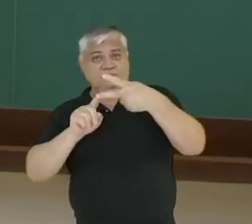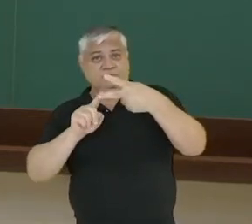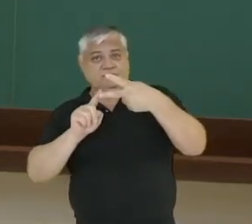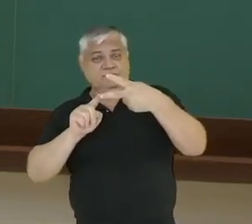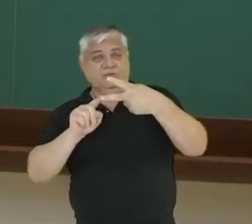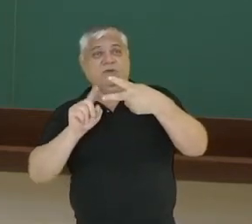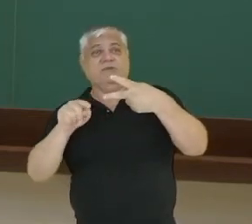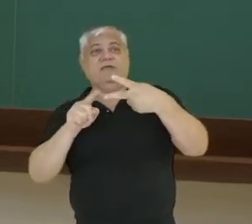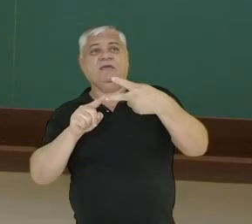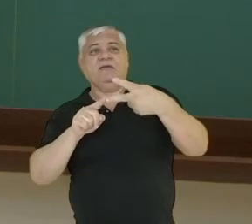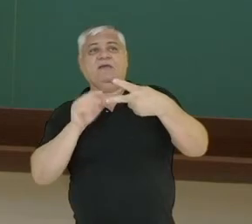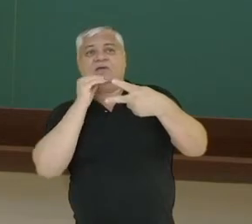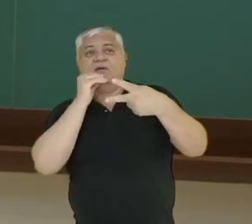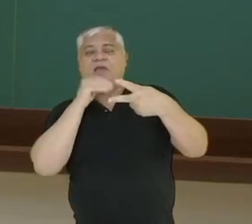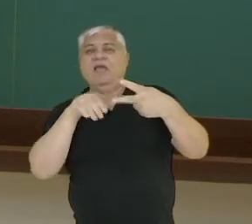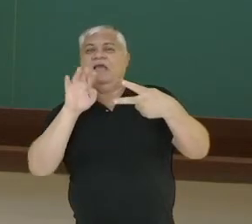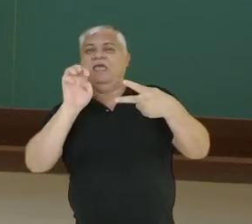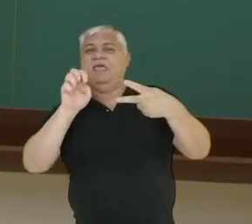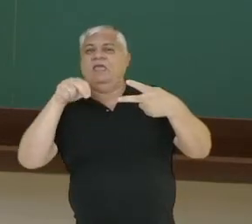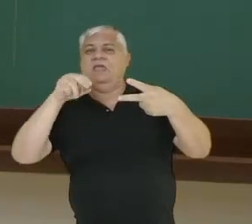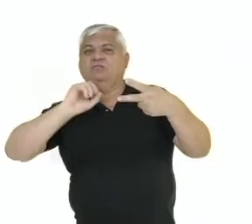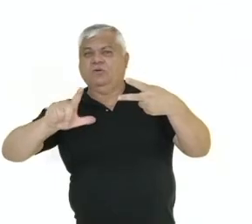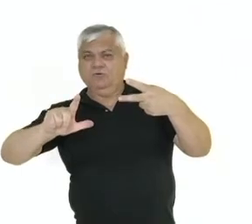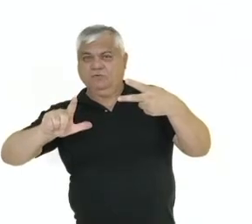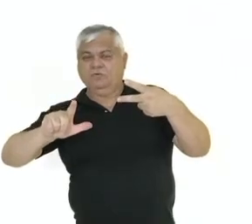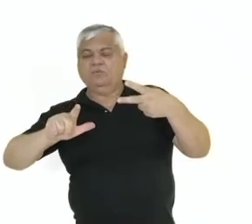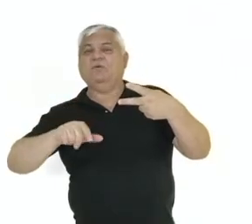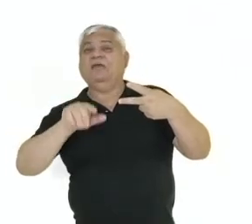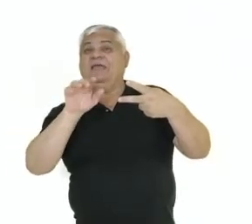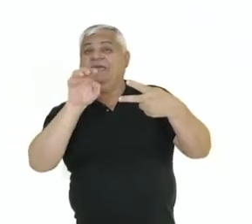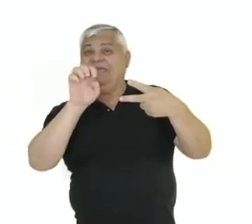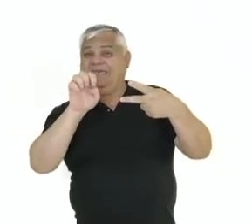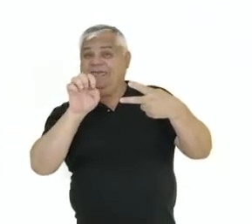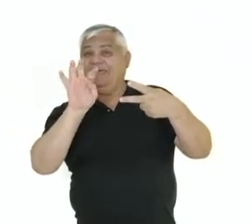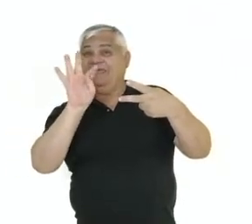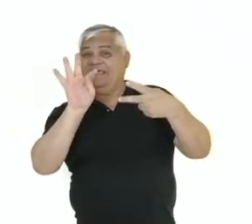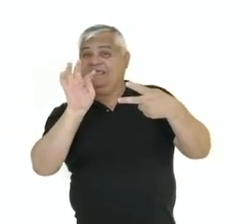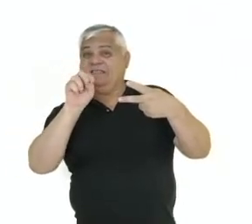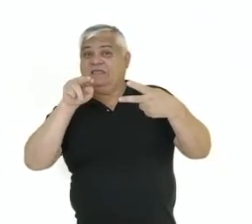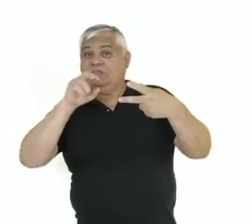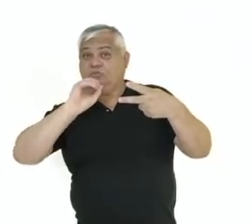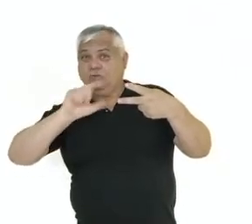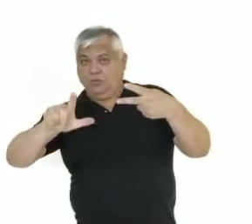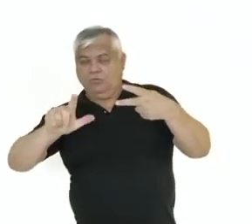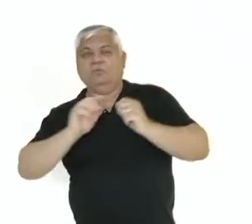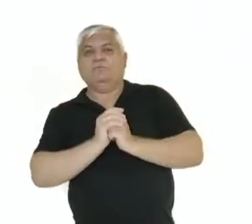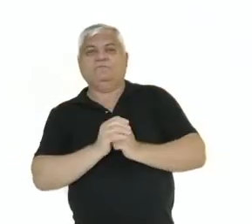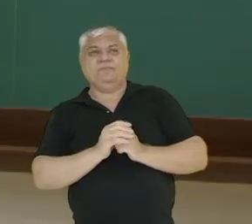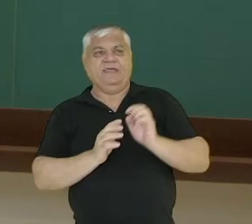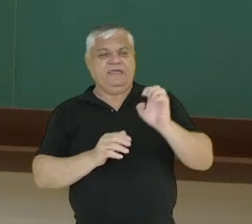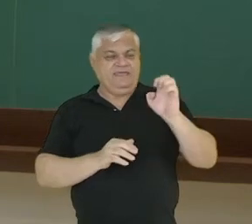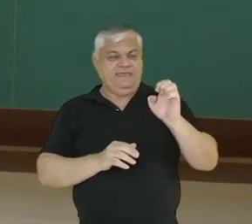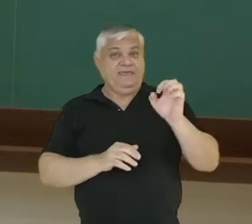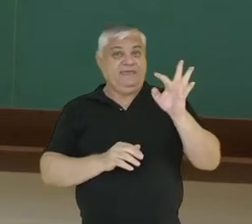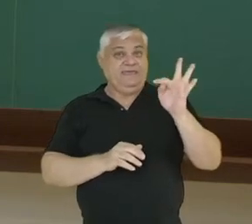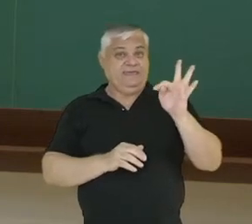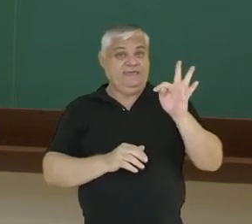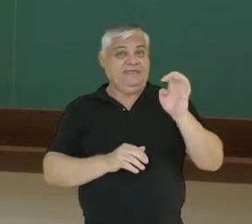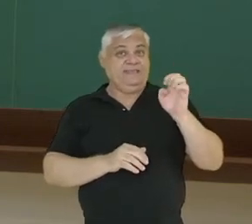aqui um enol. Nós temos um enol, o etenol. Tá? Então observe aqui.